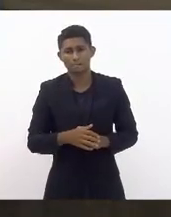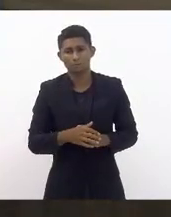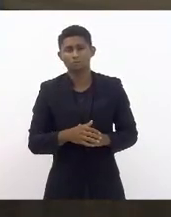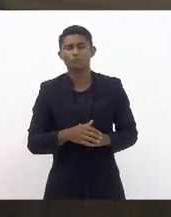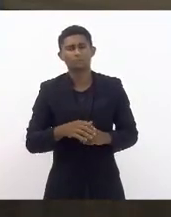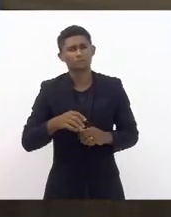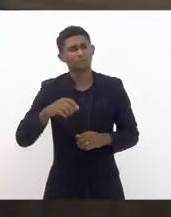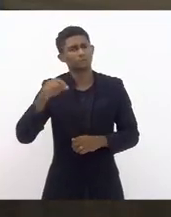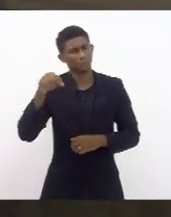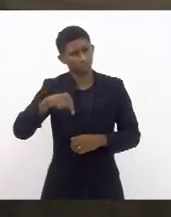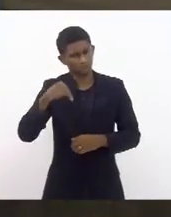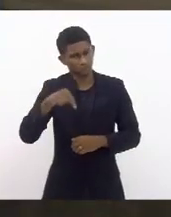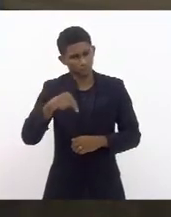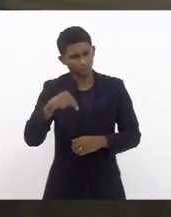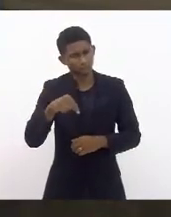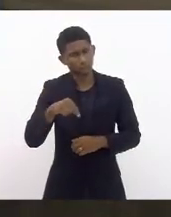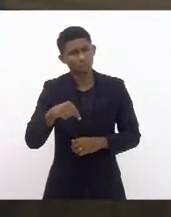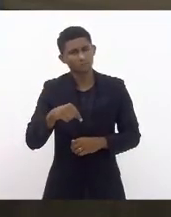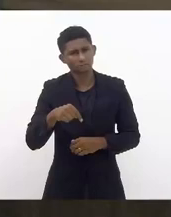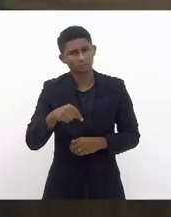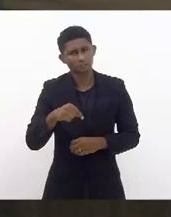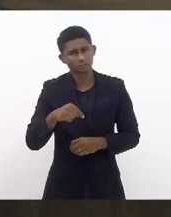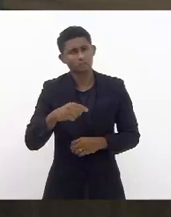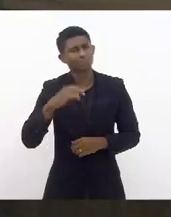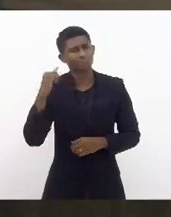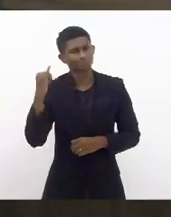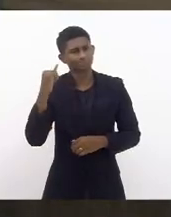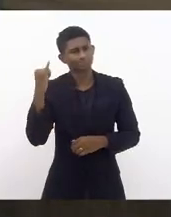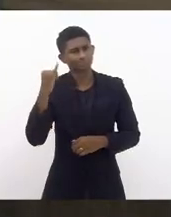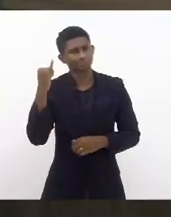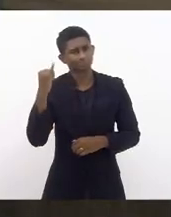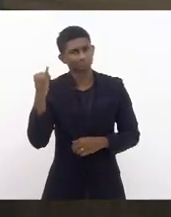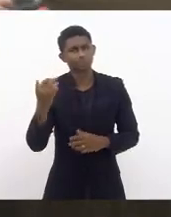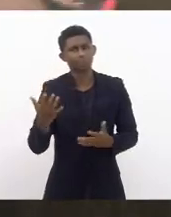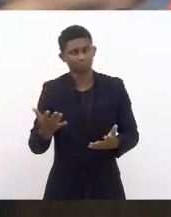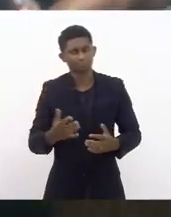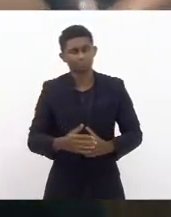aqui são extremamente importantes.